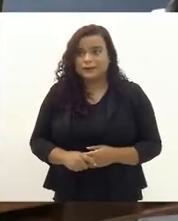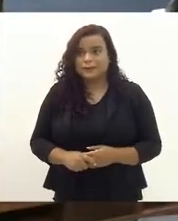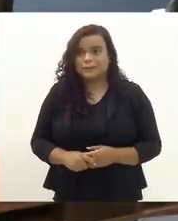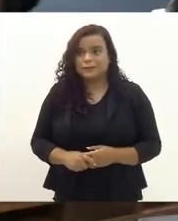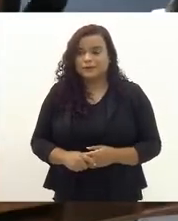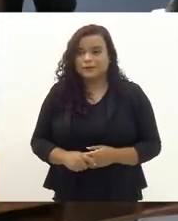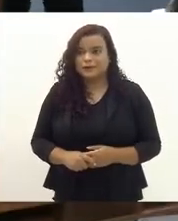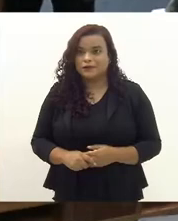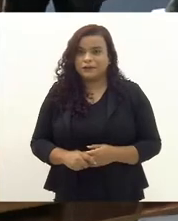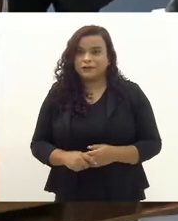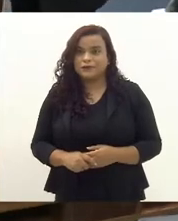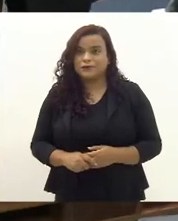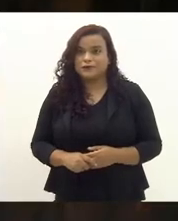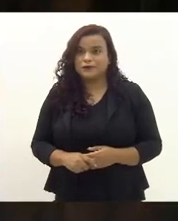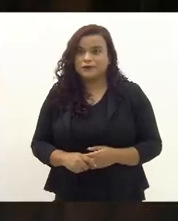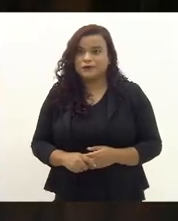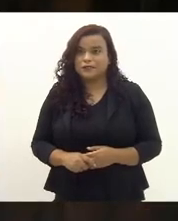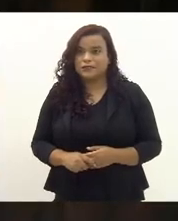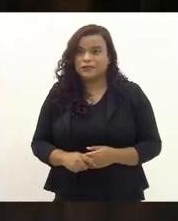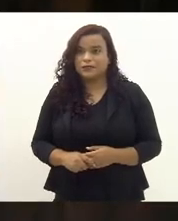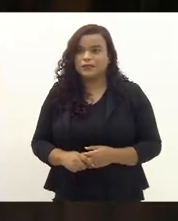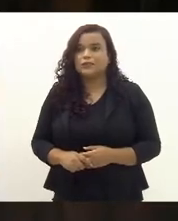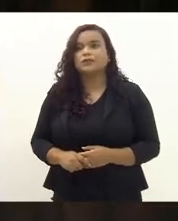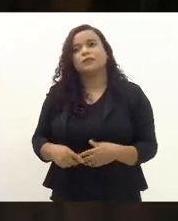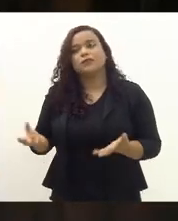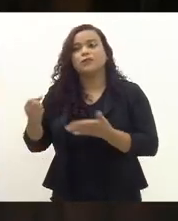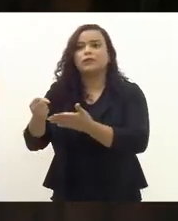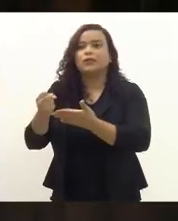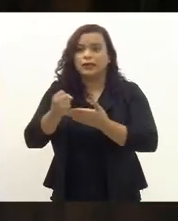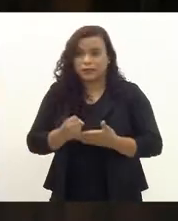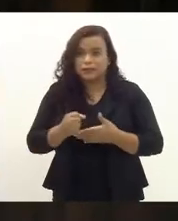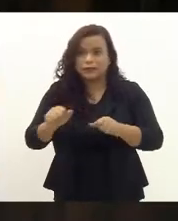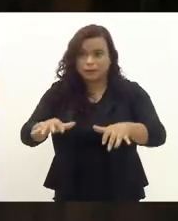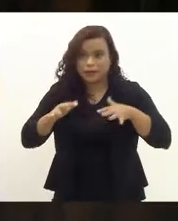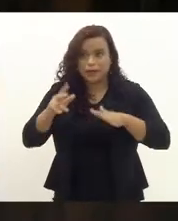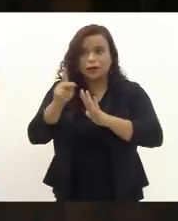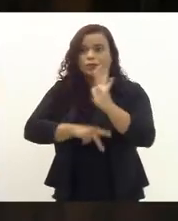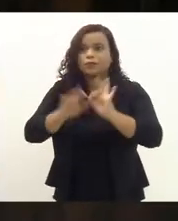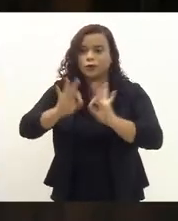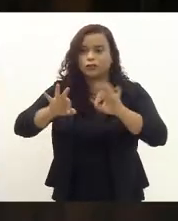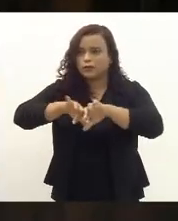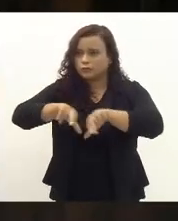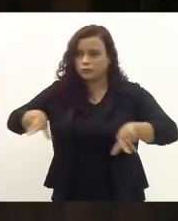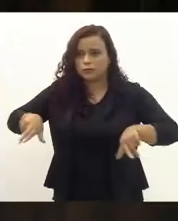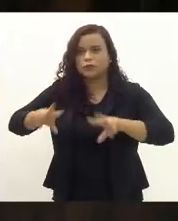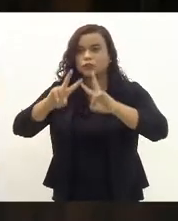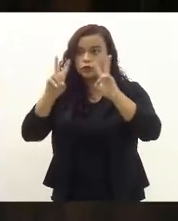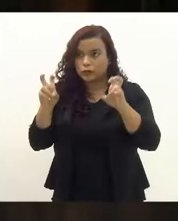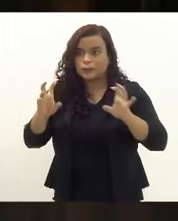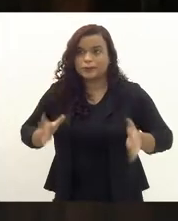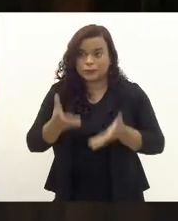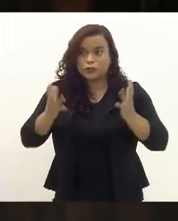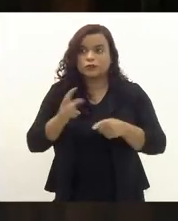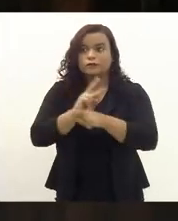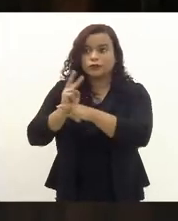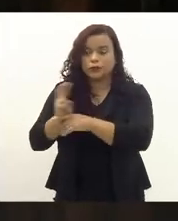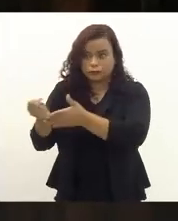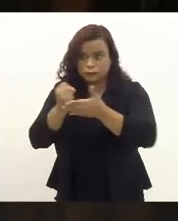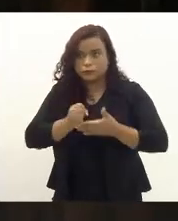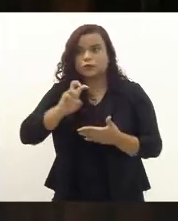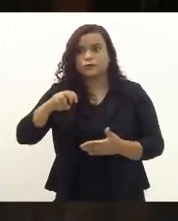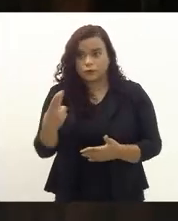e eu vou dar um trazer a plenário na próxima semana todos os projetos que tratam de incentivo fiscal